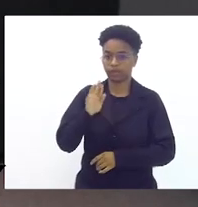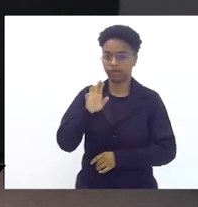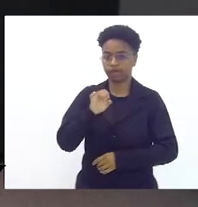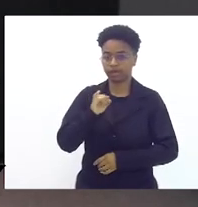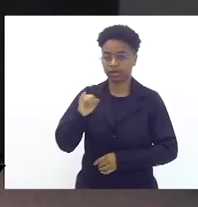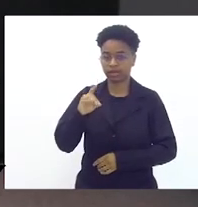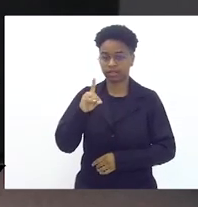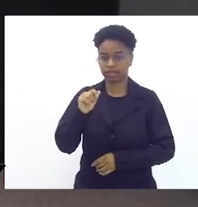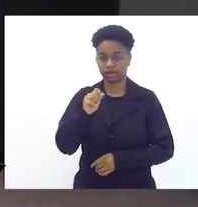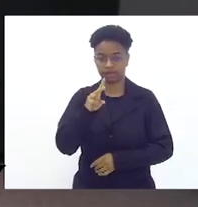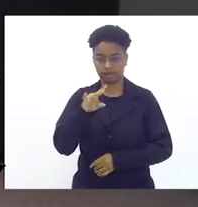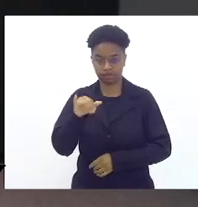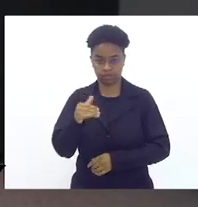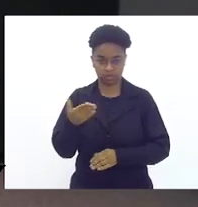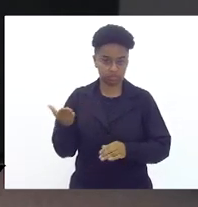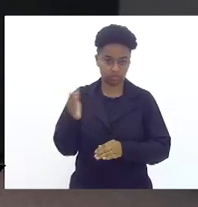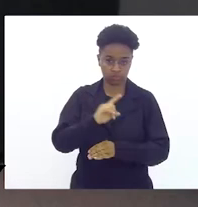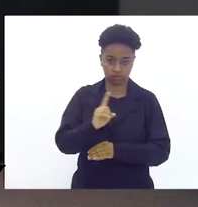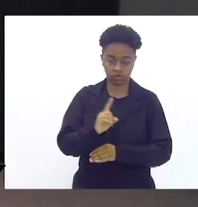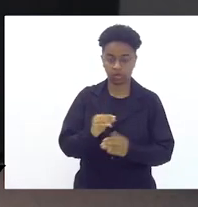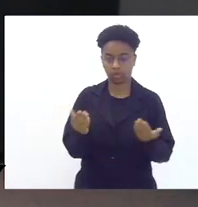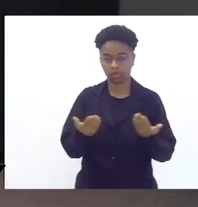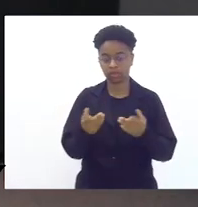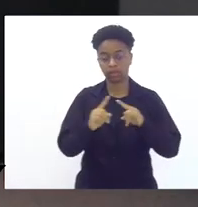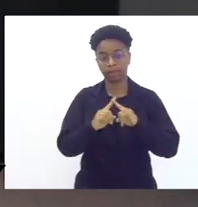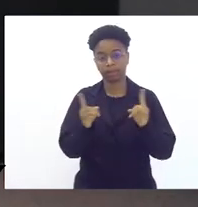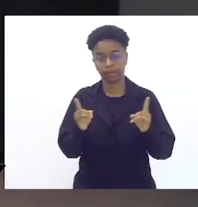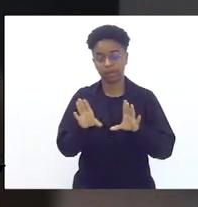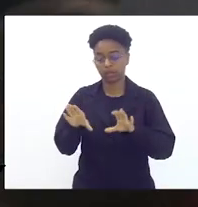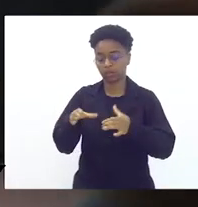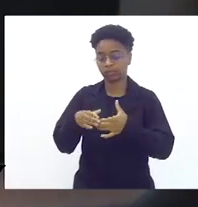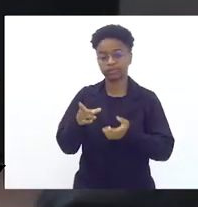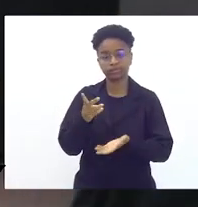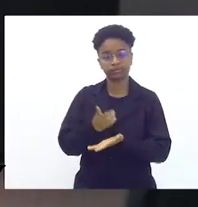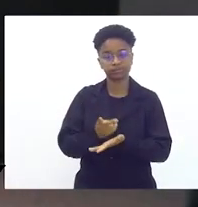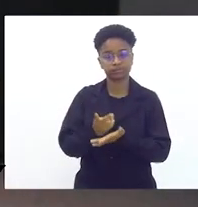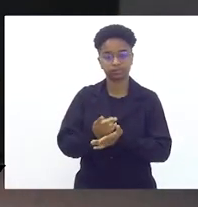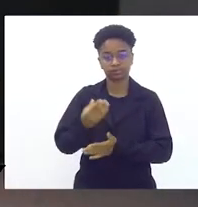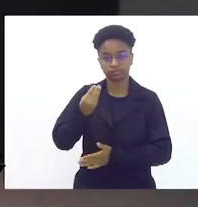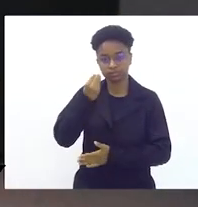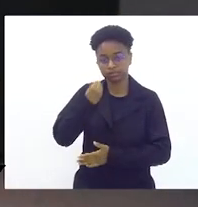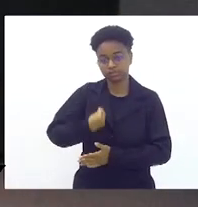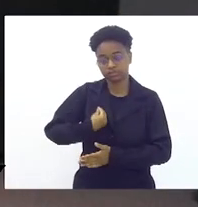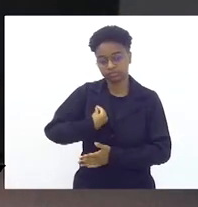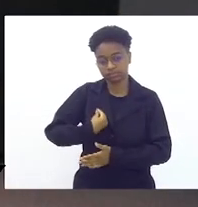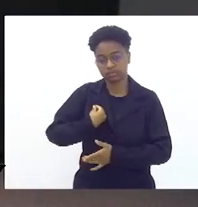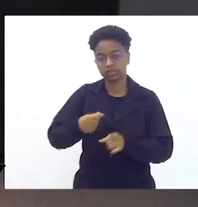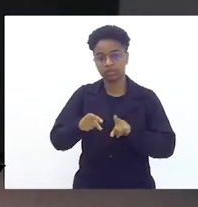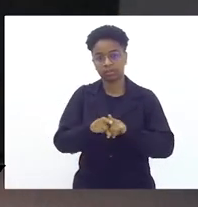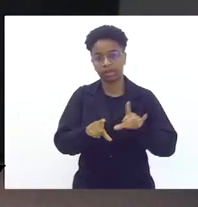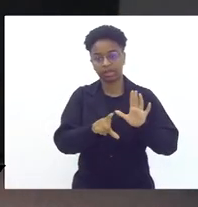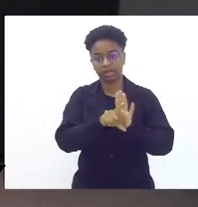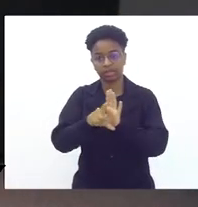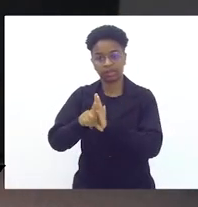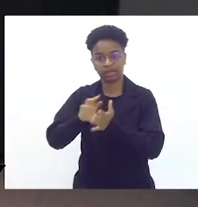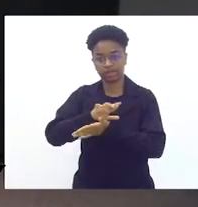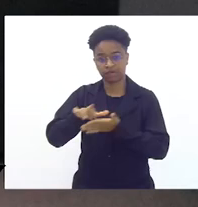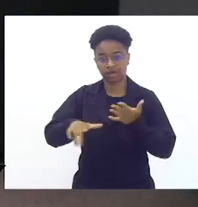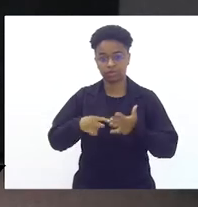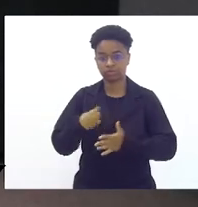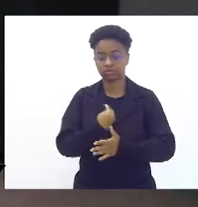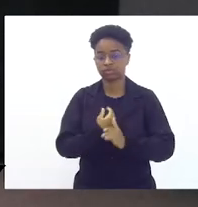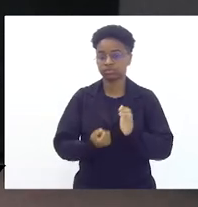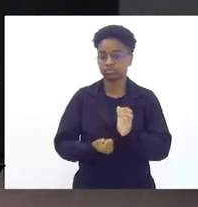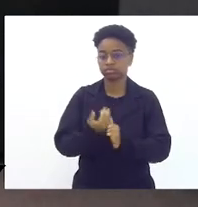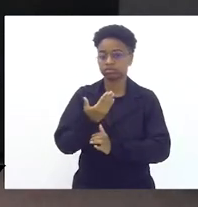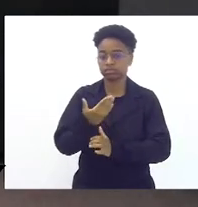educar tá sempre presente inclusive várias leis importantes que a gente fez né cotas bolsas